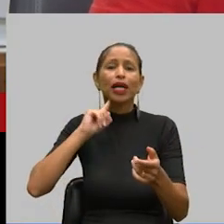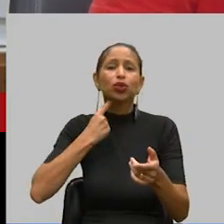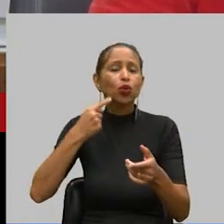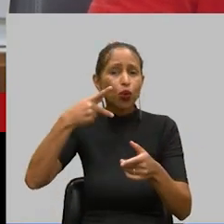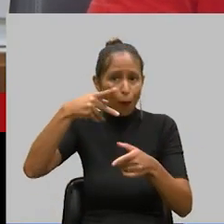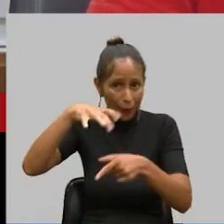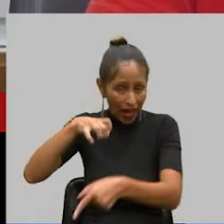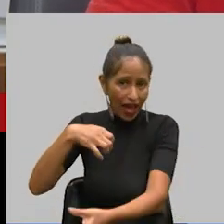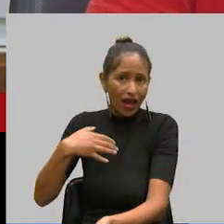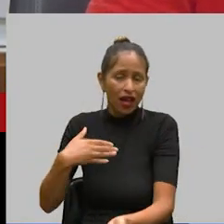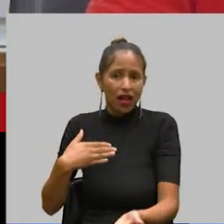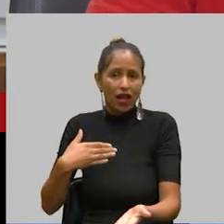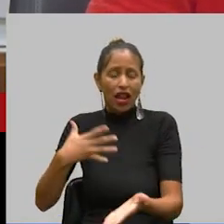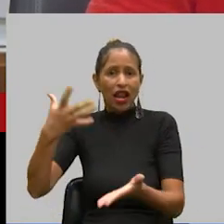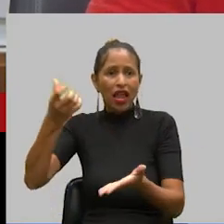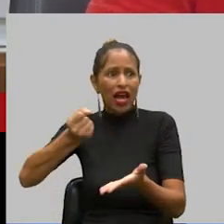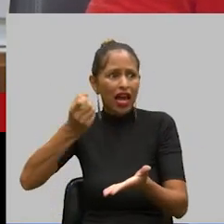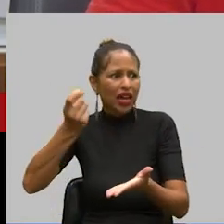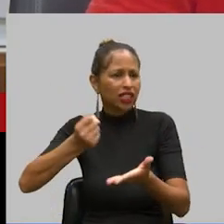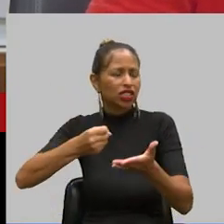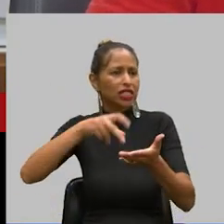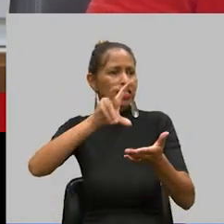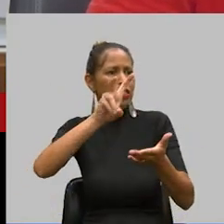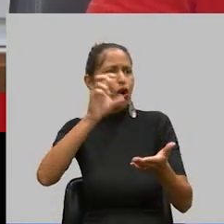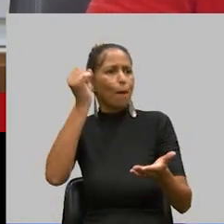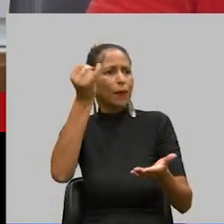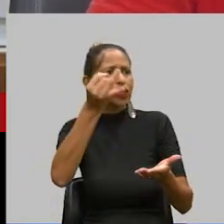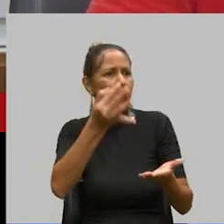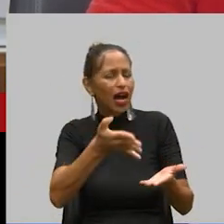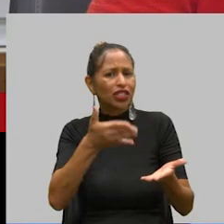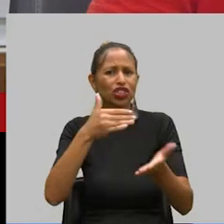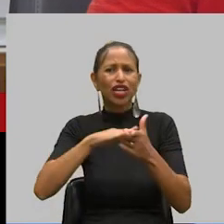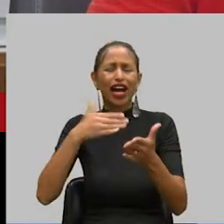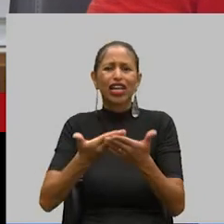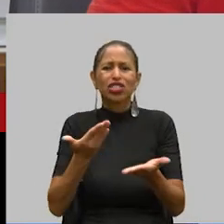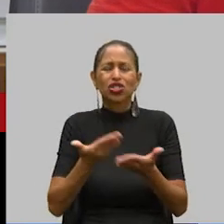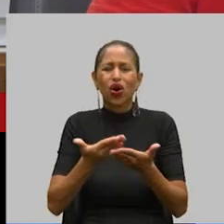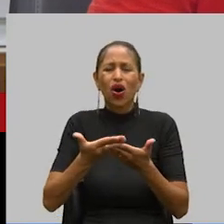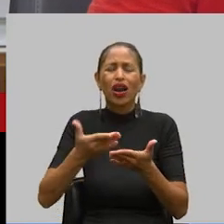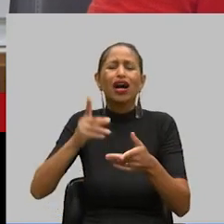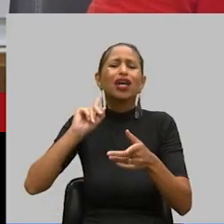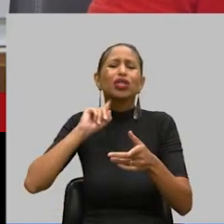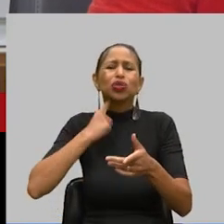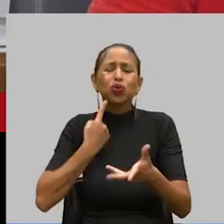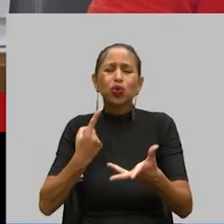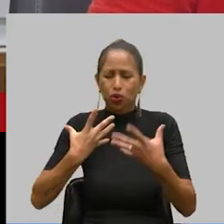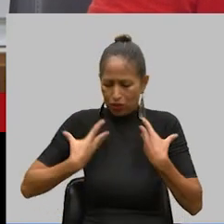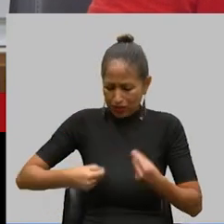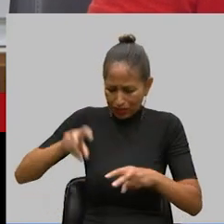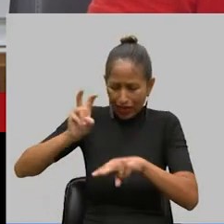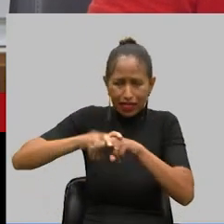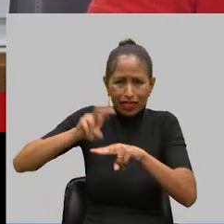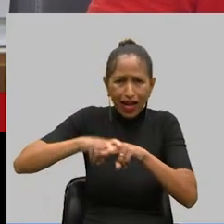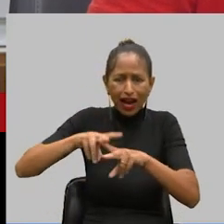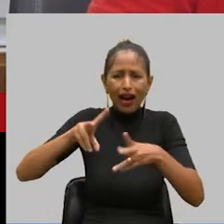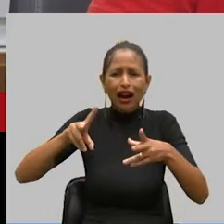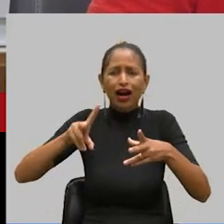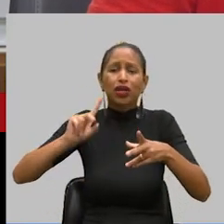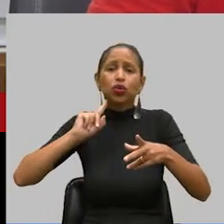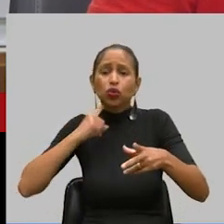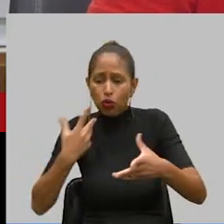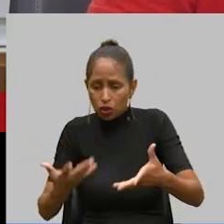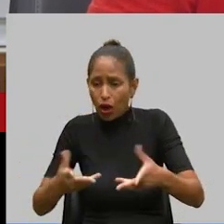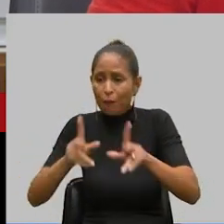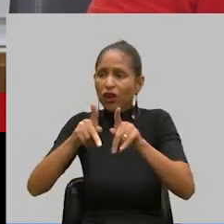retireiro tirou Leite 5 da manhã vai chegar na escola pela manhã com o pé sujo de terra sentar na carteira vai sujar de terra a